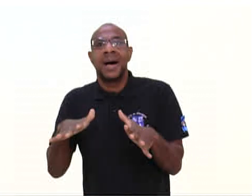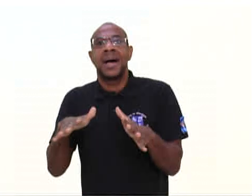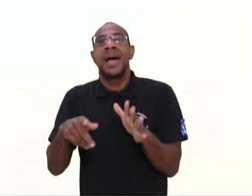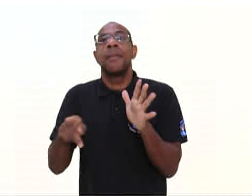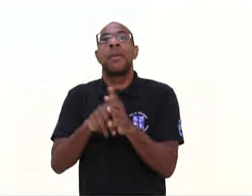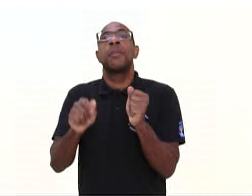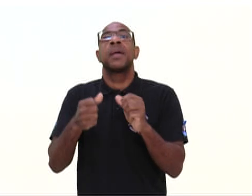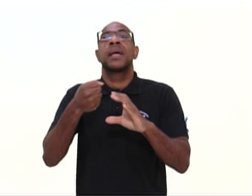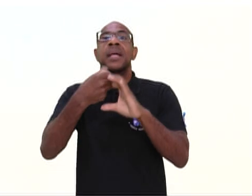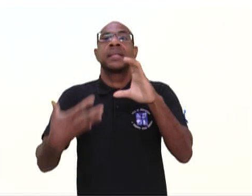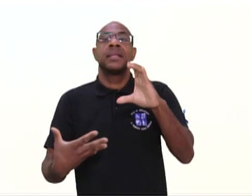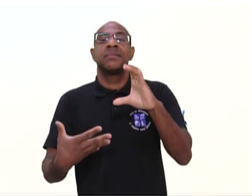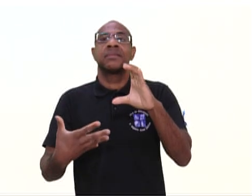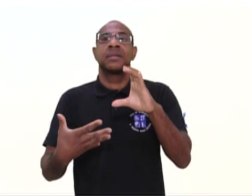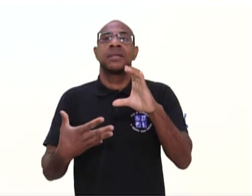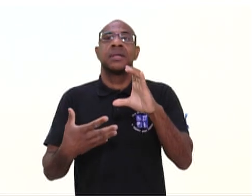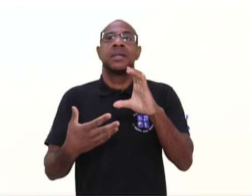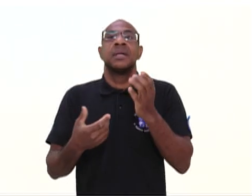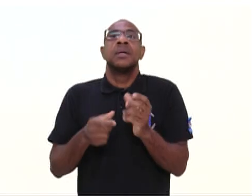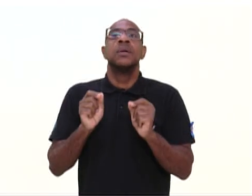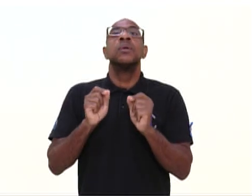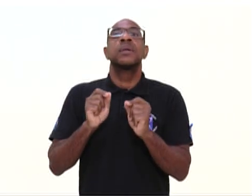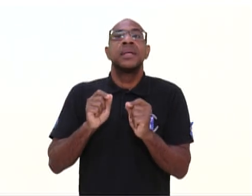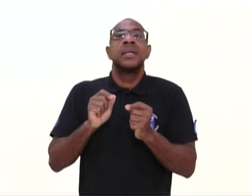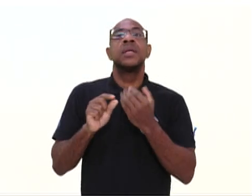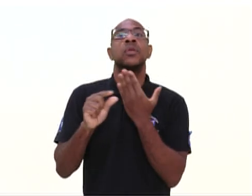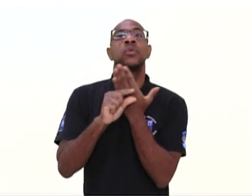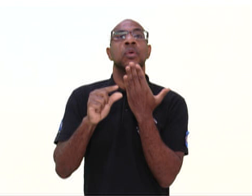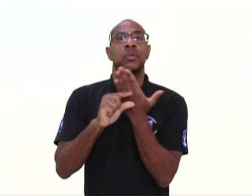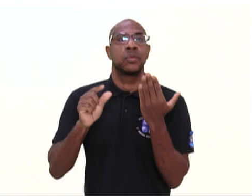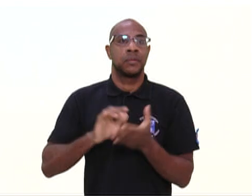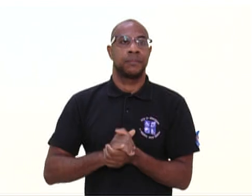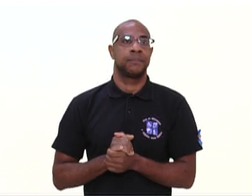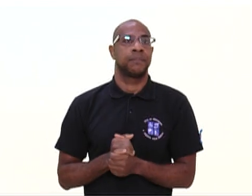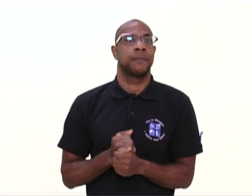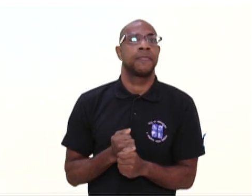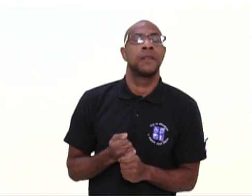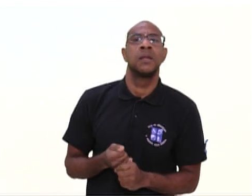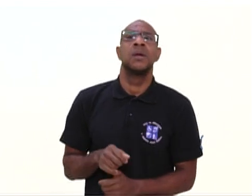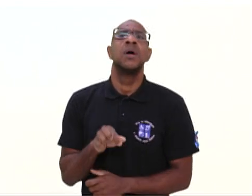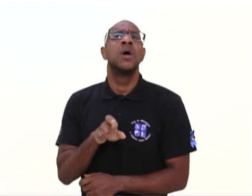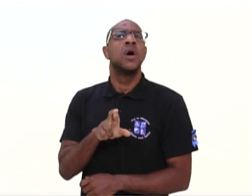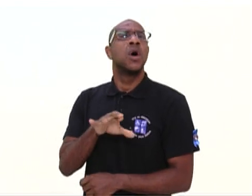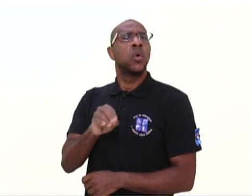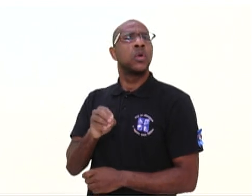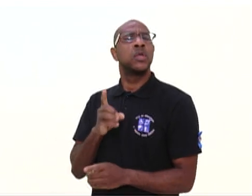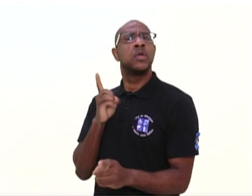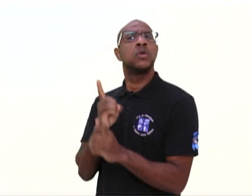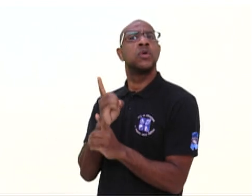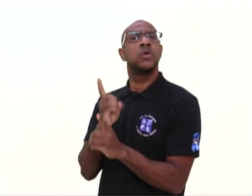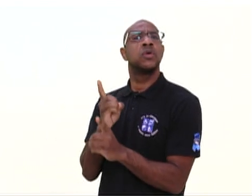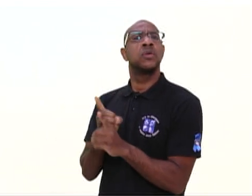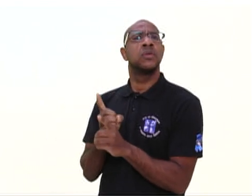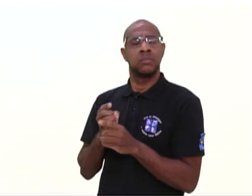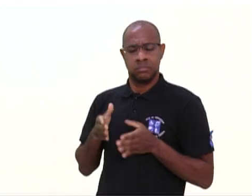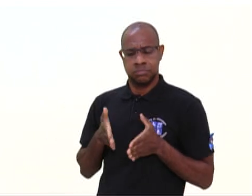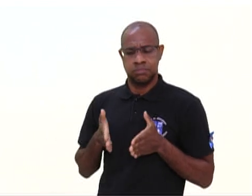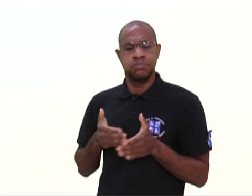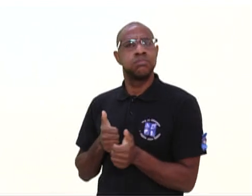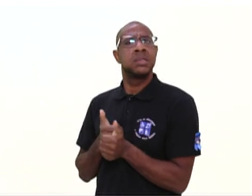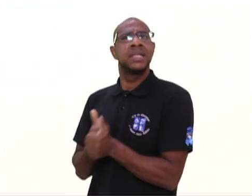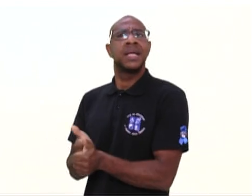autor. Sigamos, minha gente. Continuando a nossa leitura. Os rios que eu encontro vão seguindo